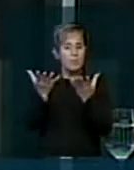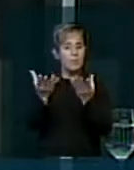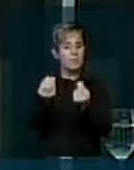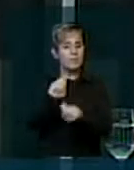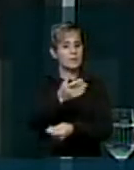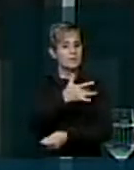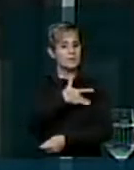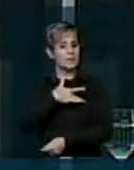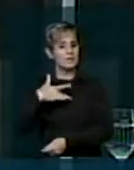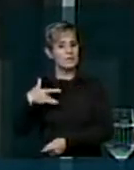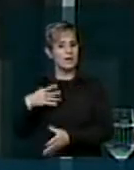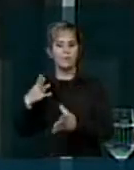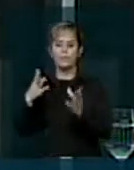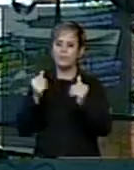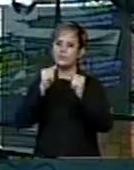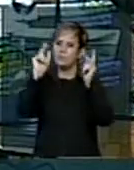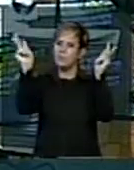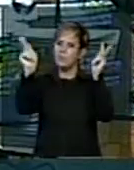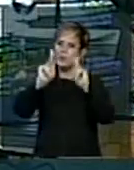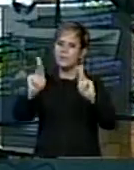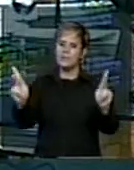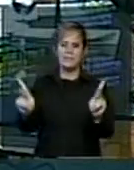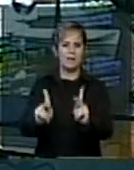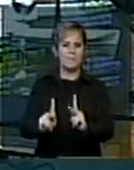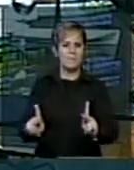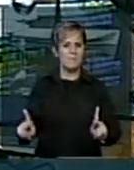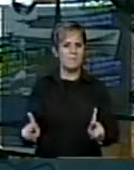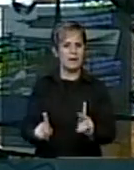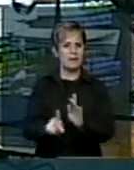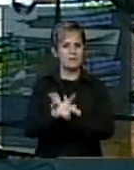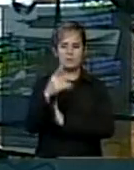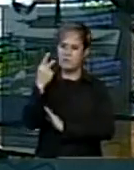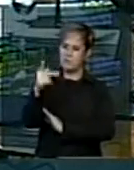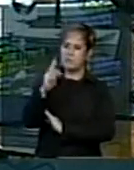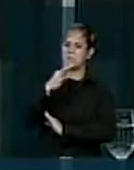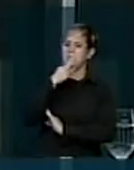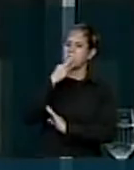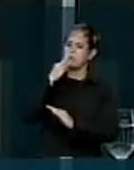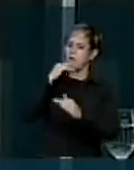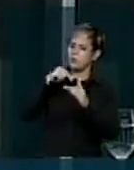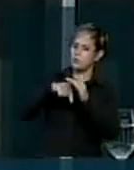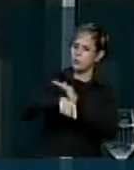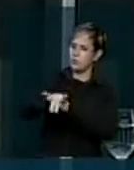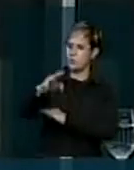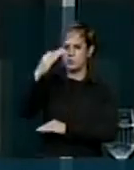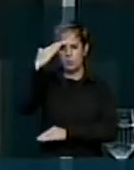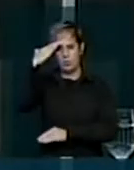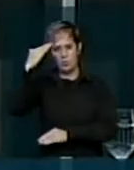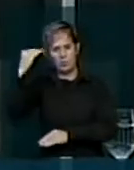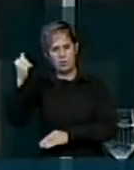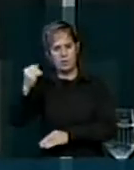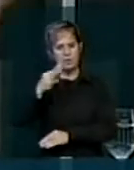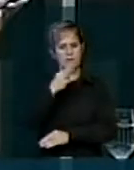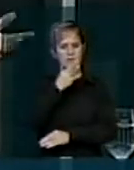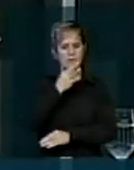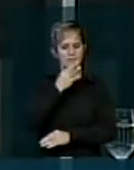e muita paz, para que esta sua sabedoria e sua isenção